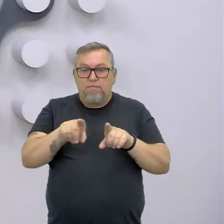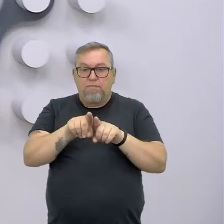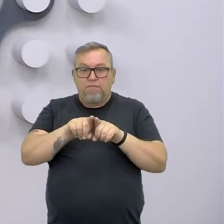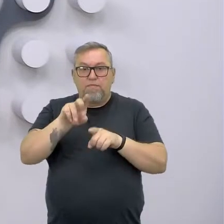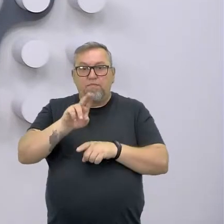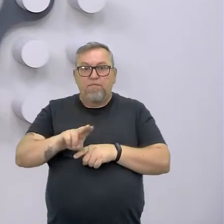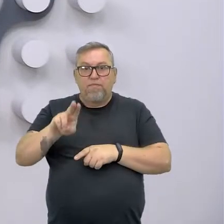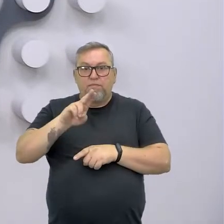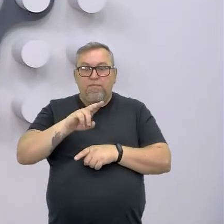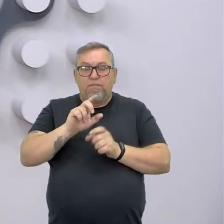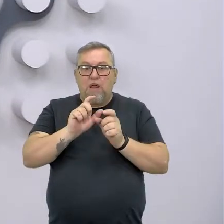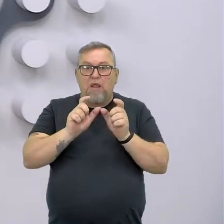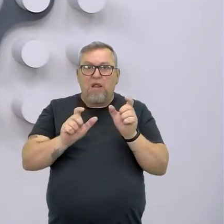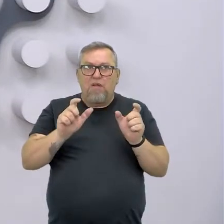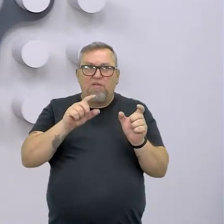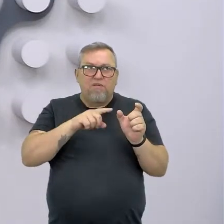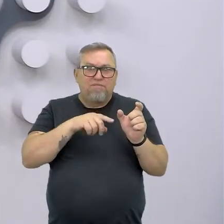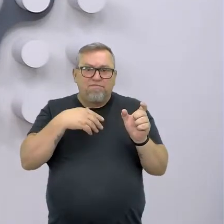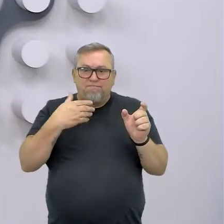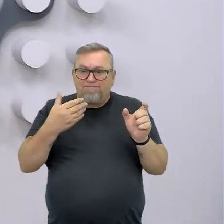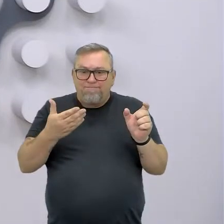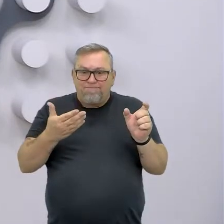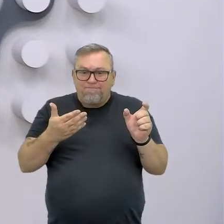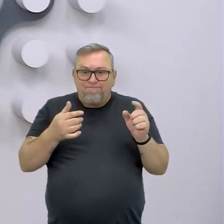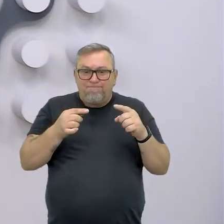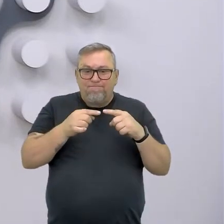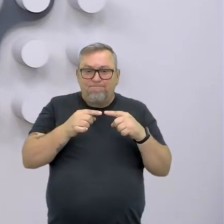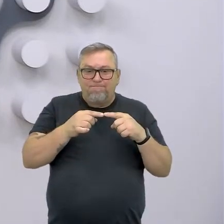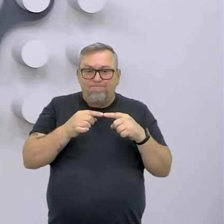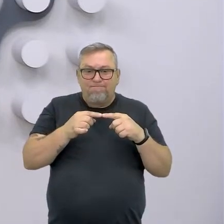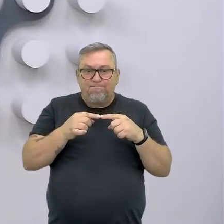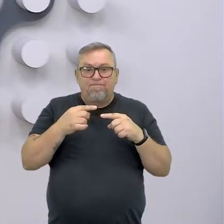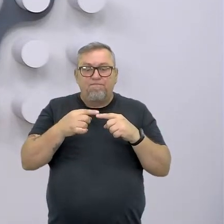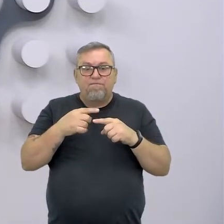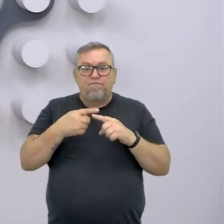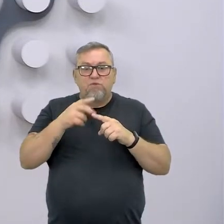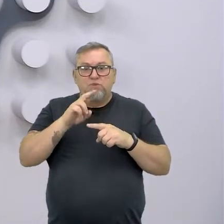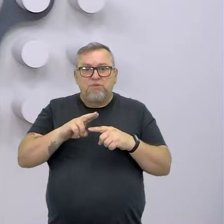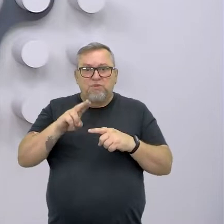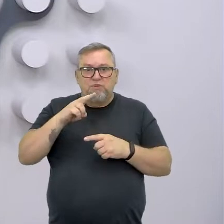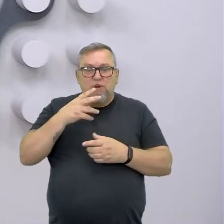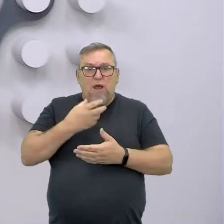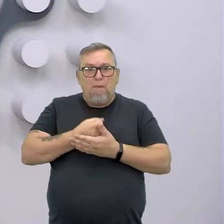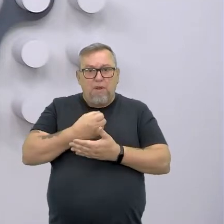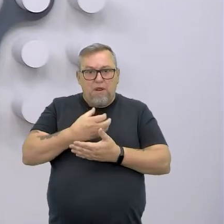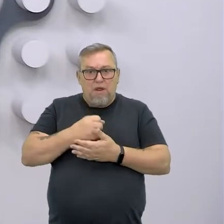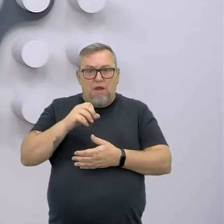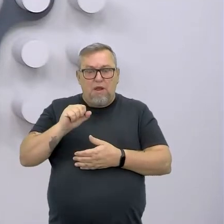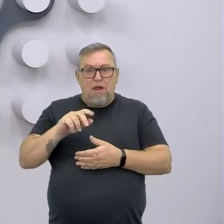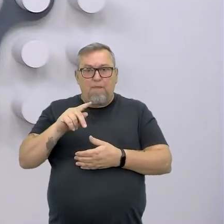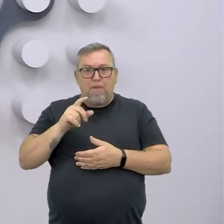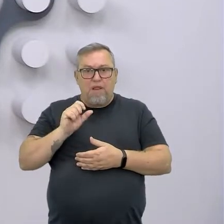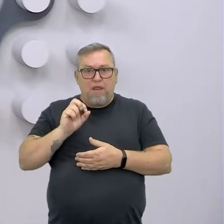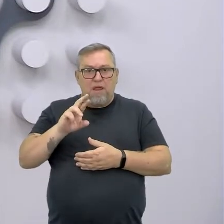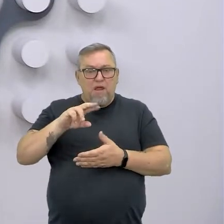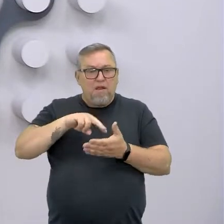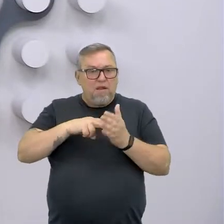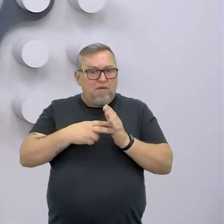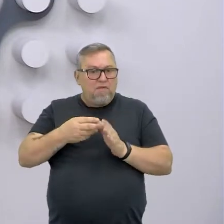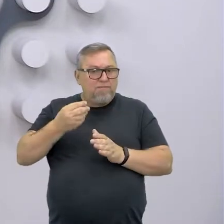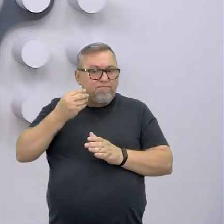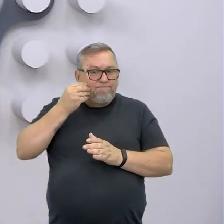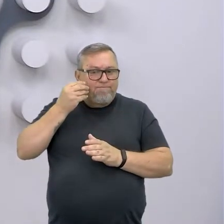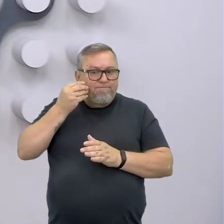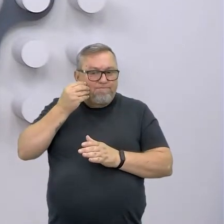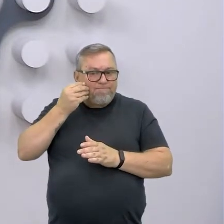talvez nem seja a palavra mais adequada, né? Porque aplicar tem a ver com essa ideia de fazer um teste, assim, um